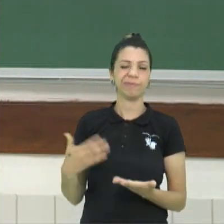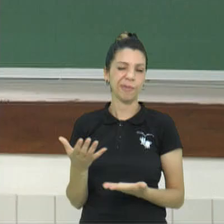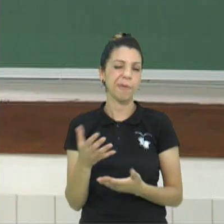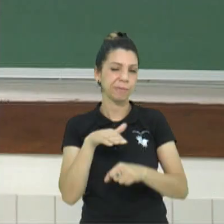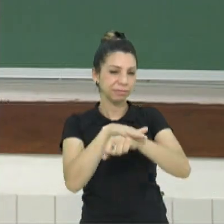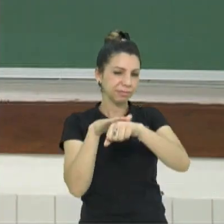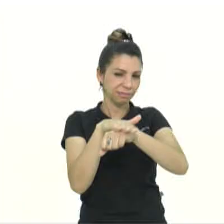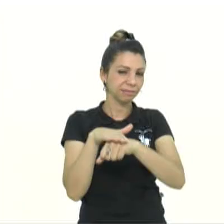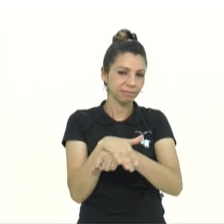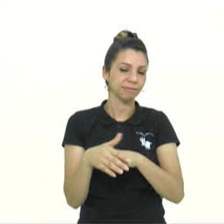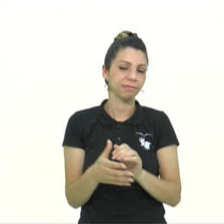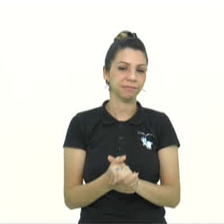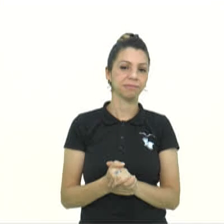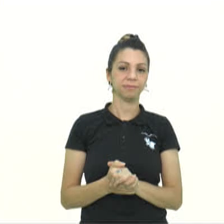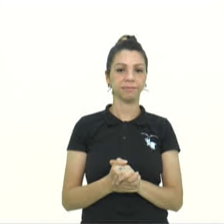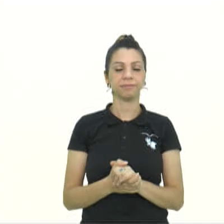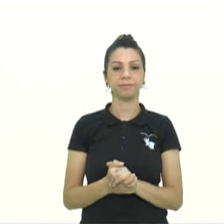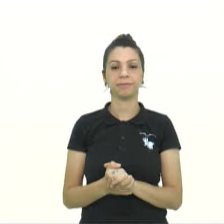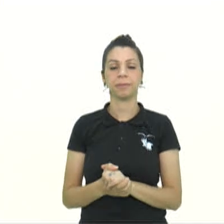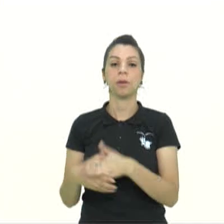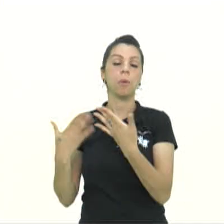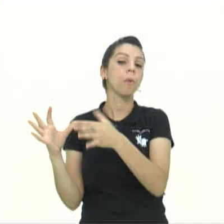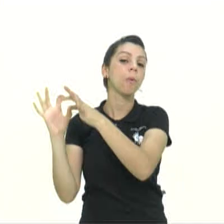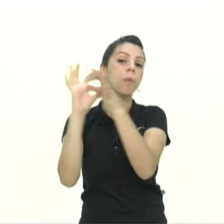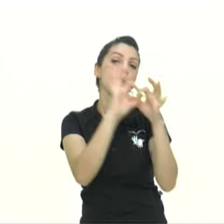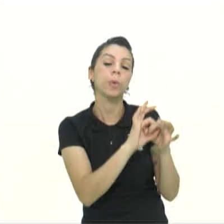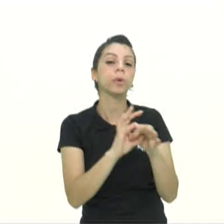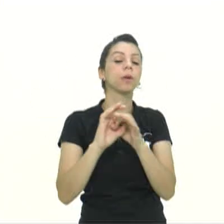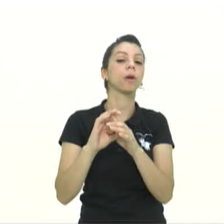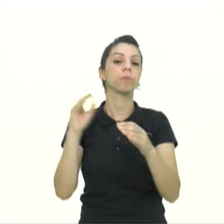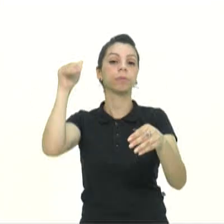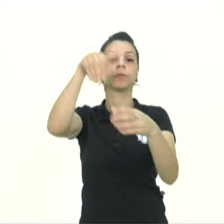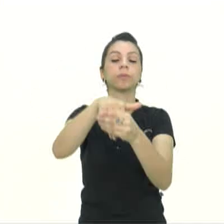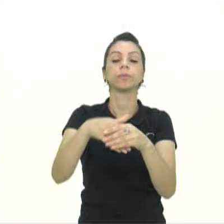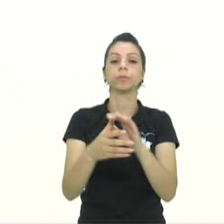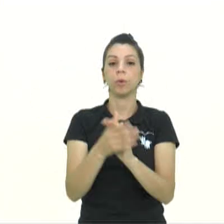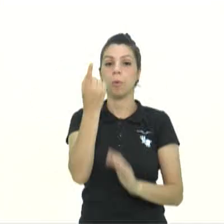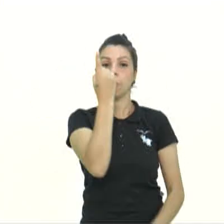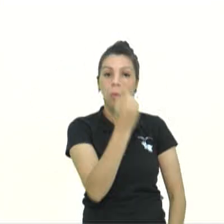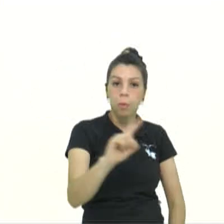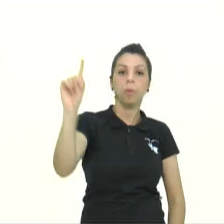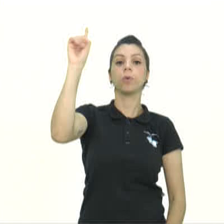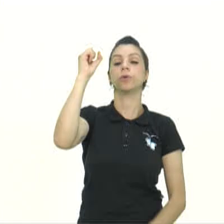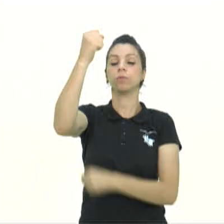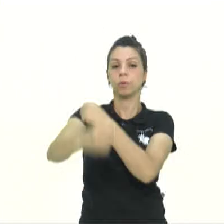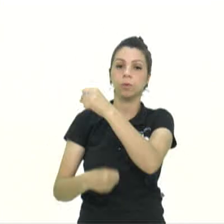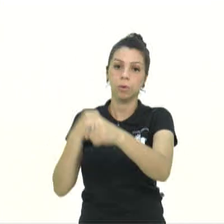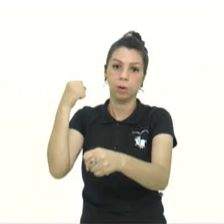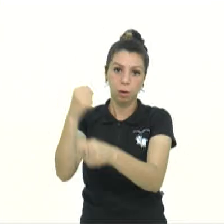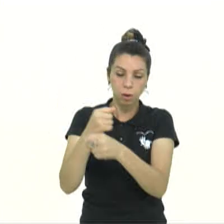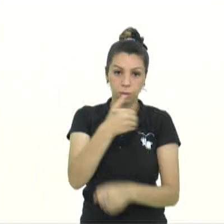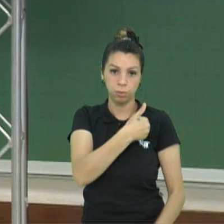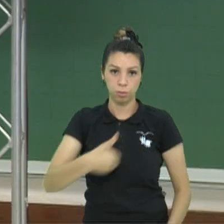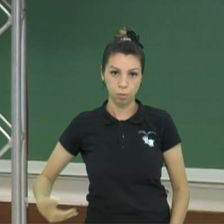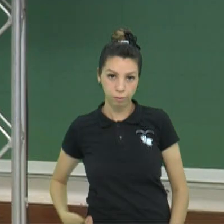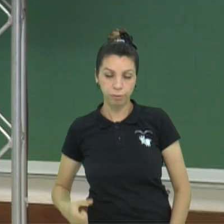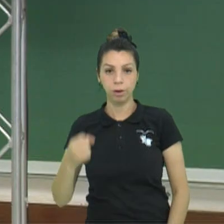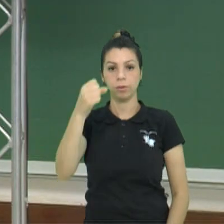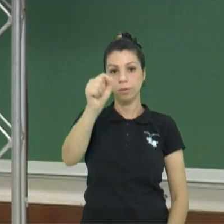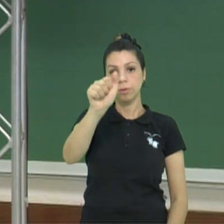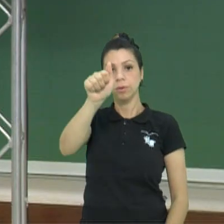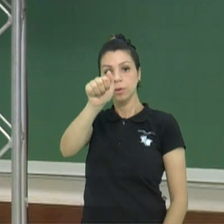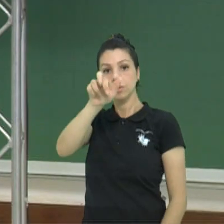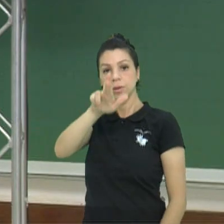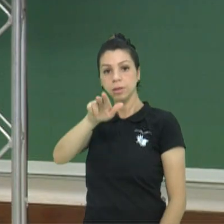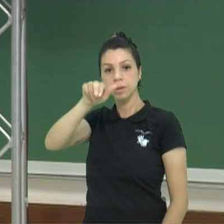ela. O contexto dessa eleição. No último ano do governo Sarney. Essa eleição aconteceu no último